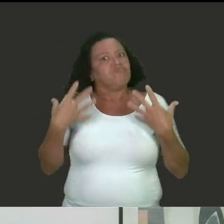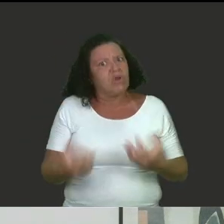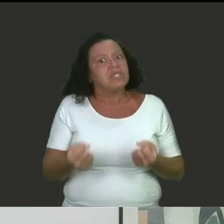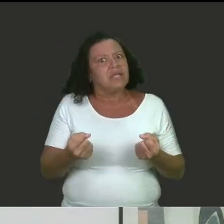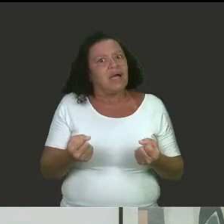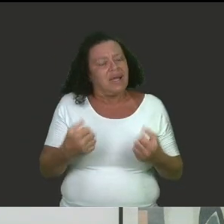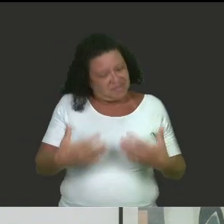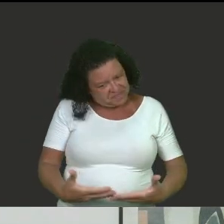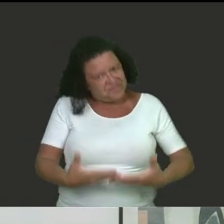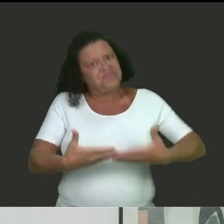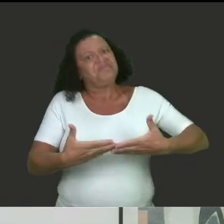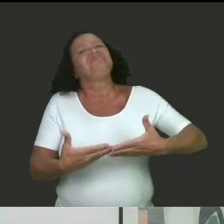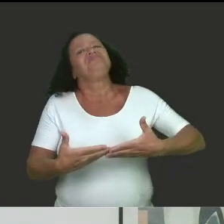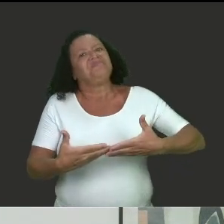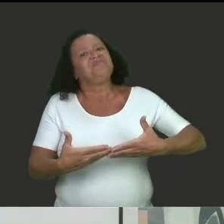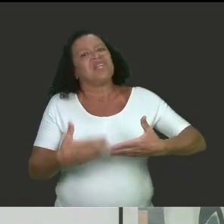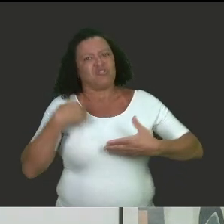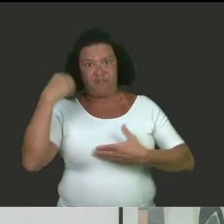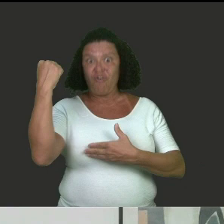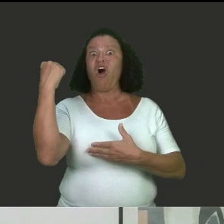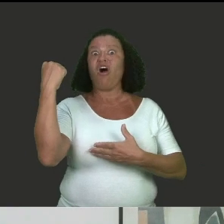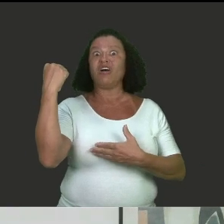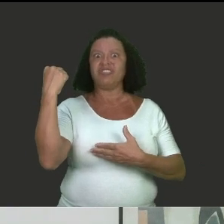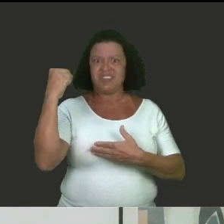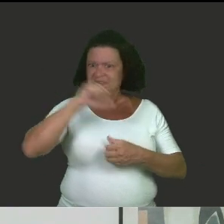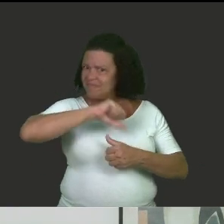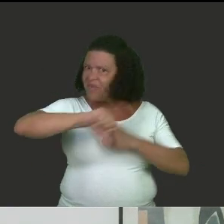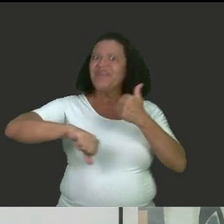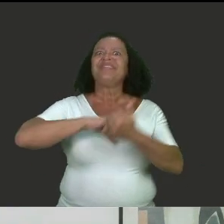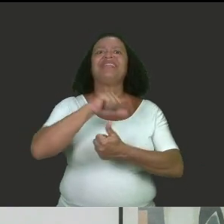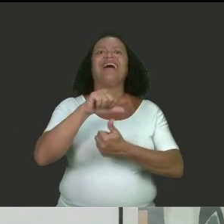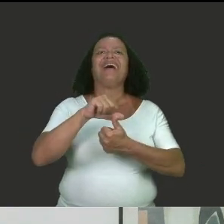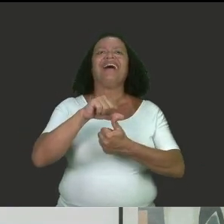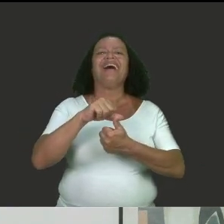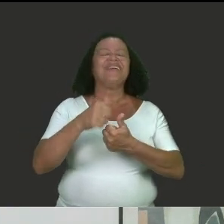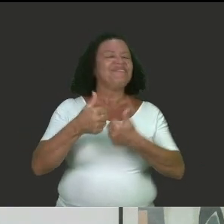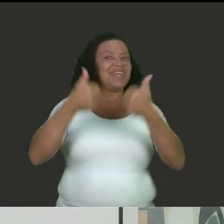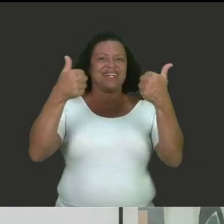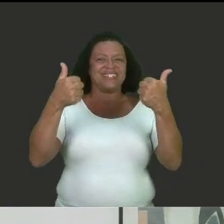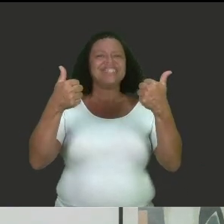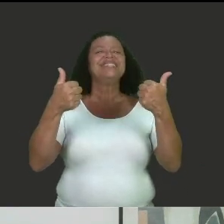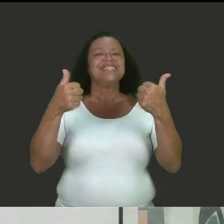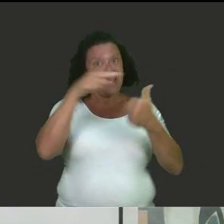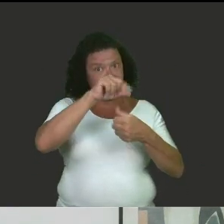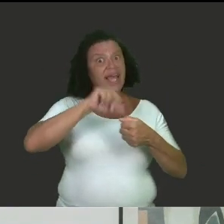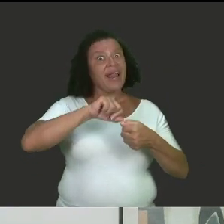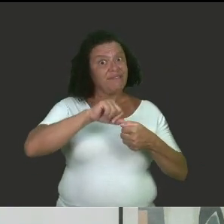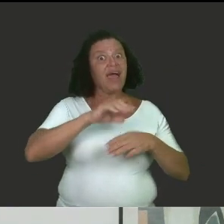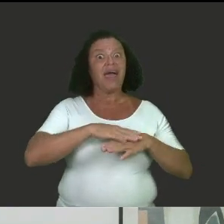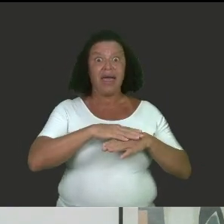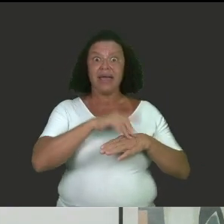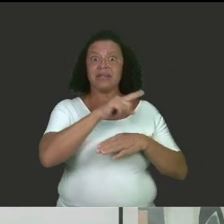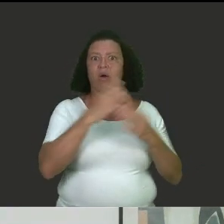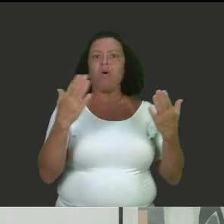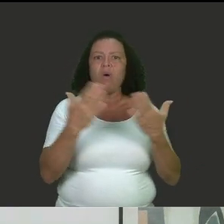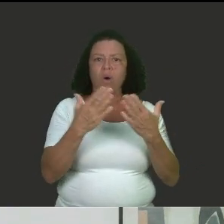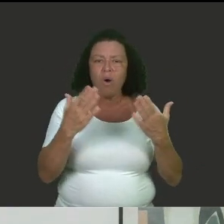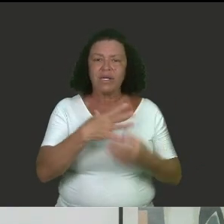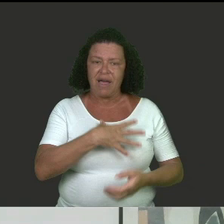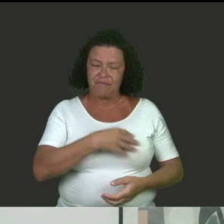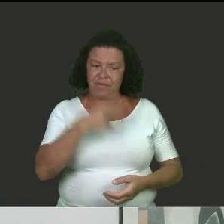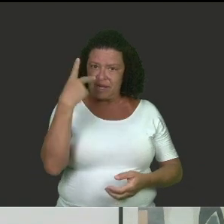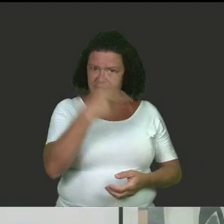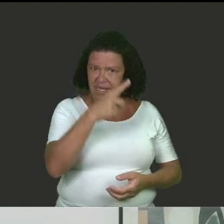através da resiliência, transformar em algo melhor. E foi o que ela fez. Hoje a filhinha dela